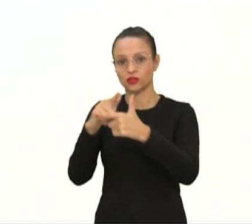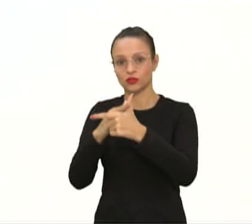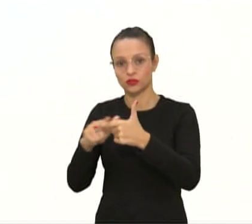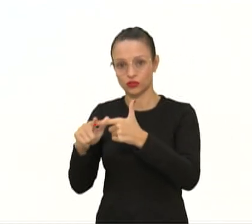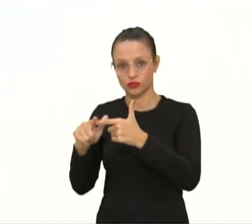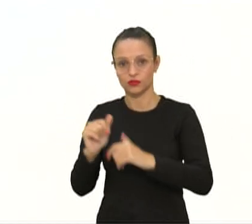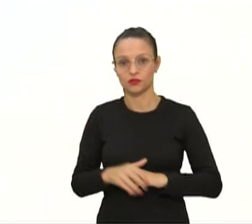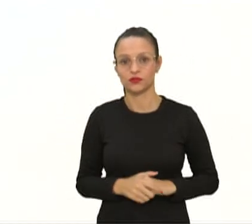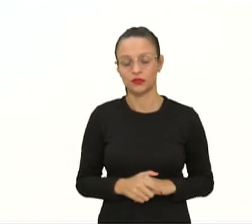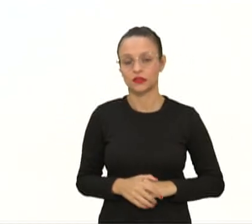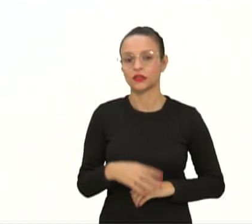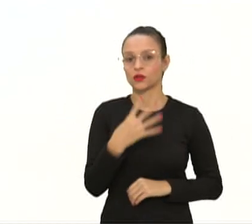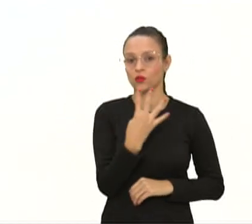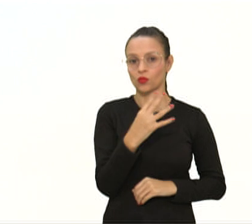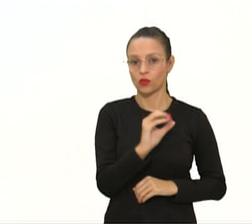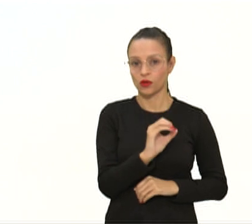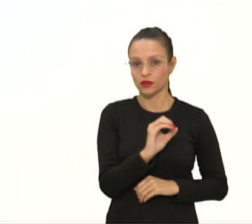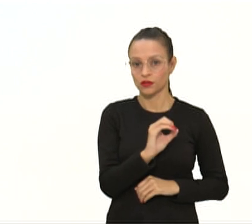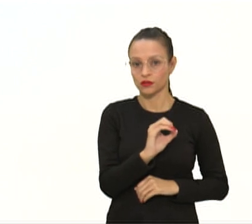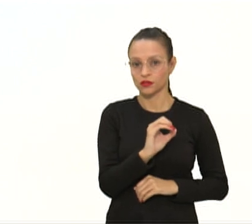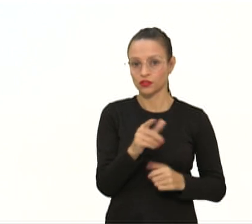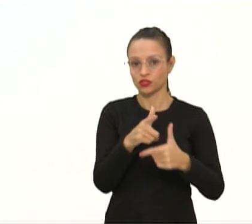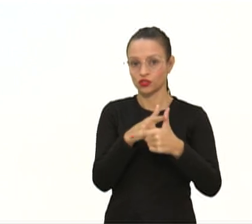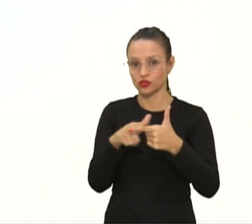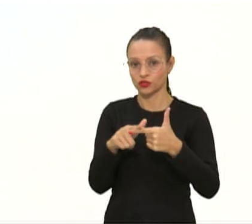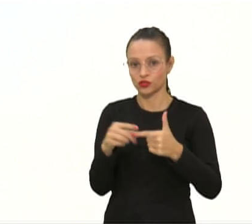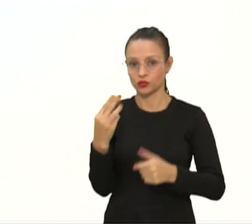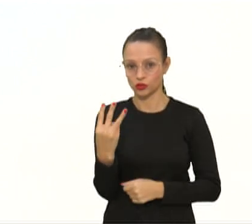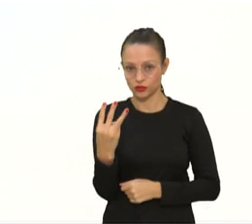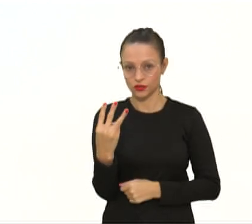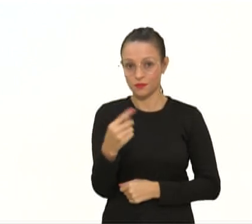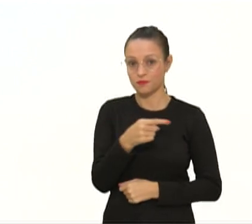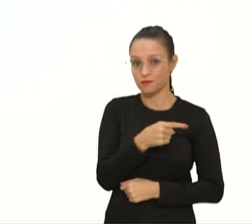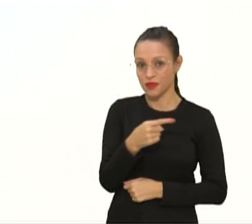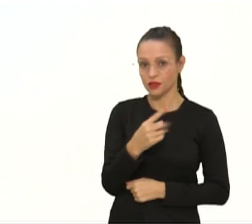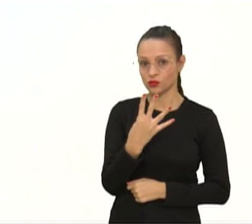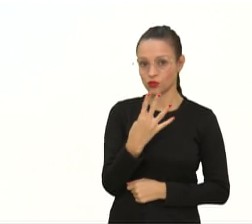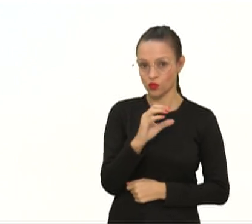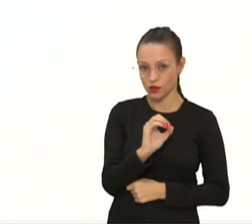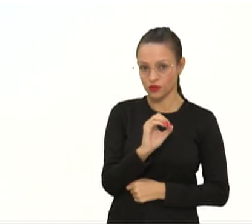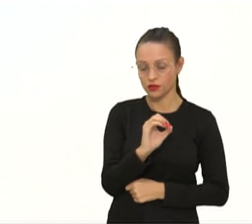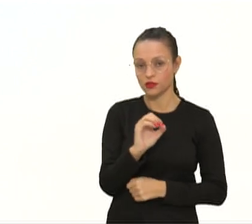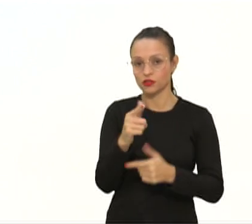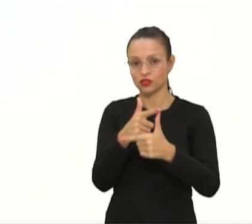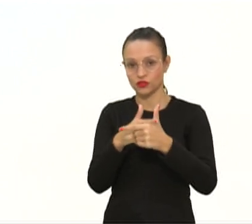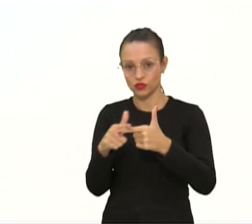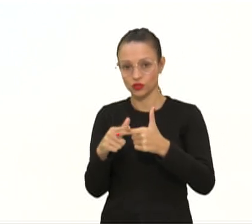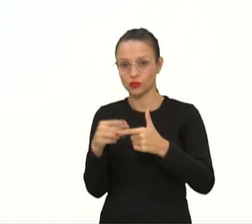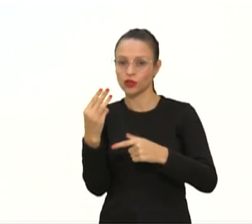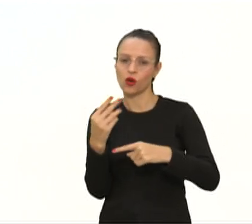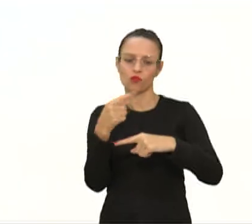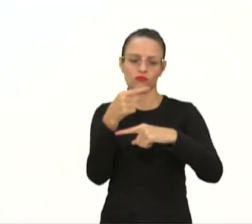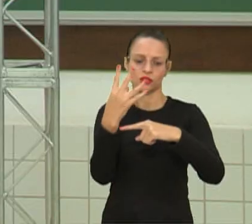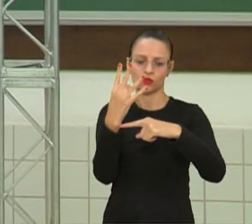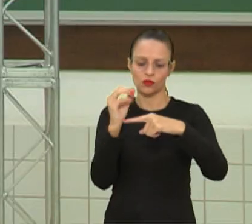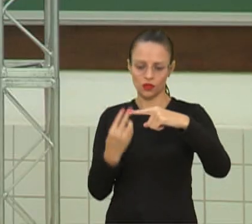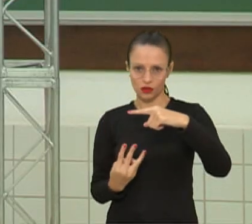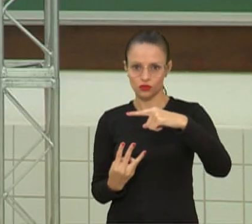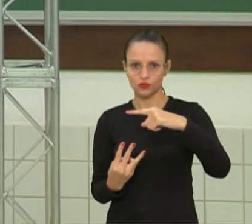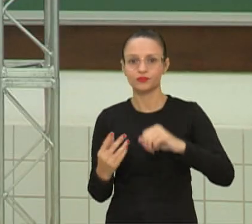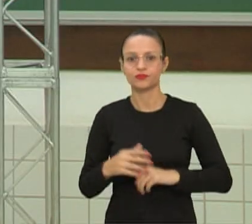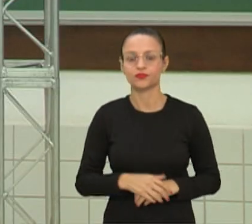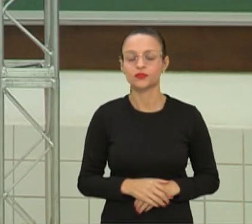Dividindo. Então, vai ficar 40 dividido por 3. Menos 40 dividido por 3, ou menos 40 terços. Tá? Uma coisa que